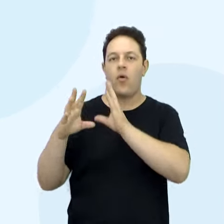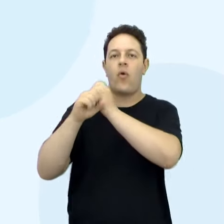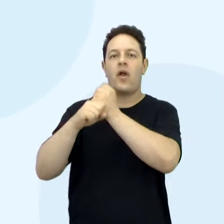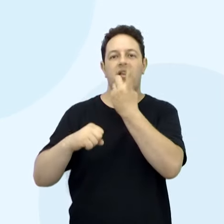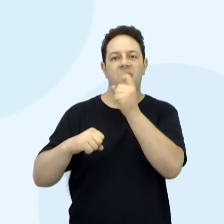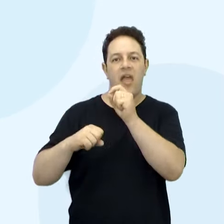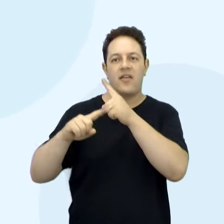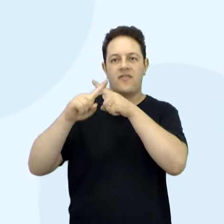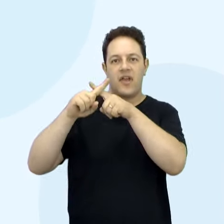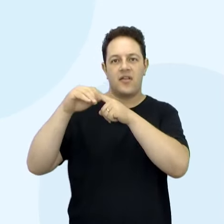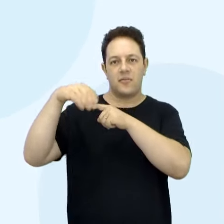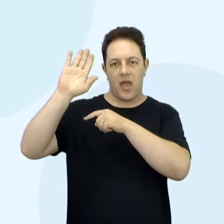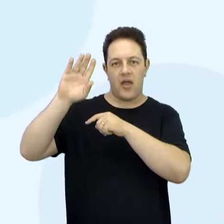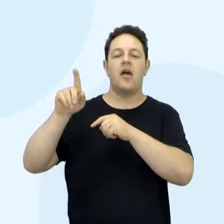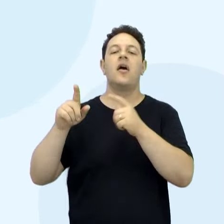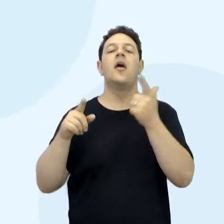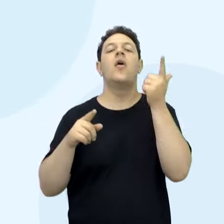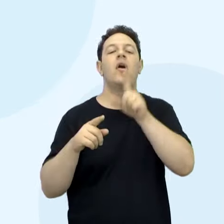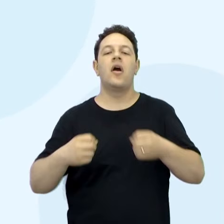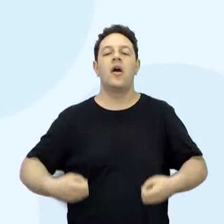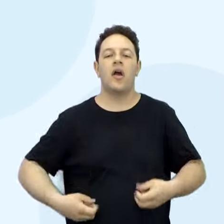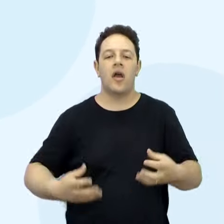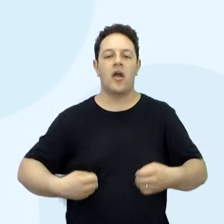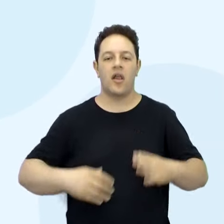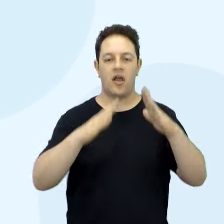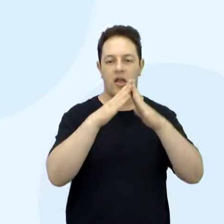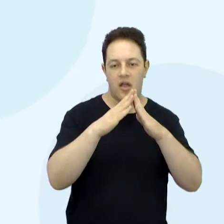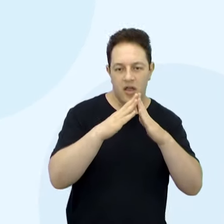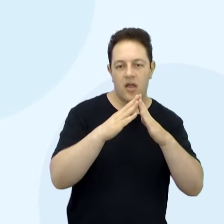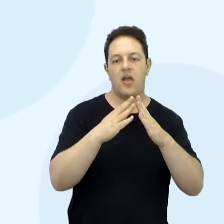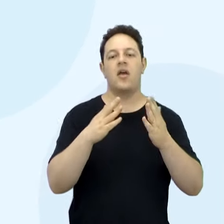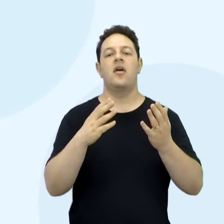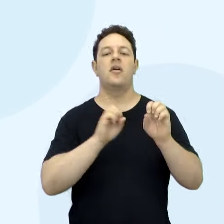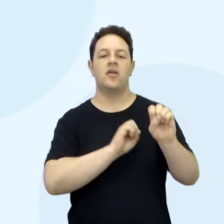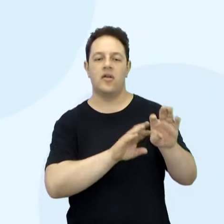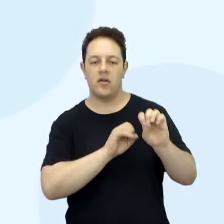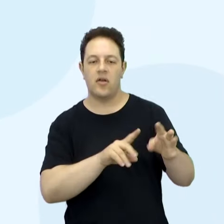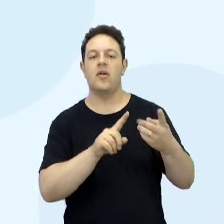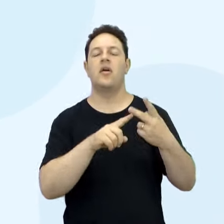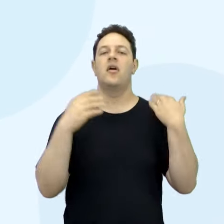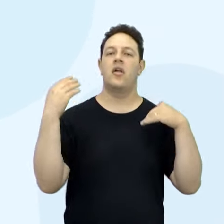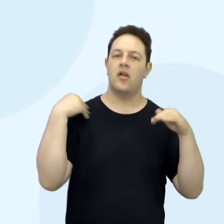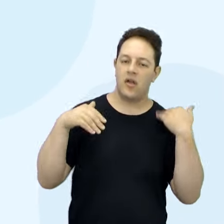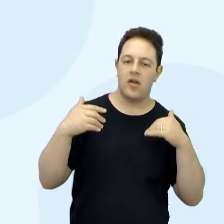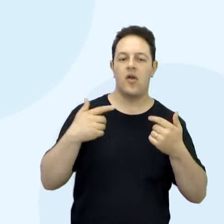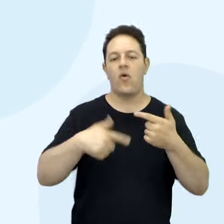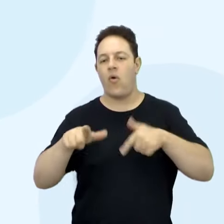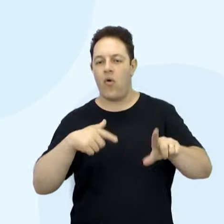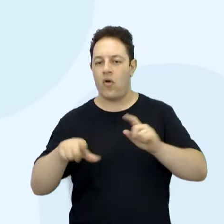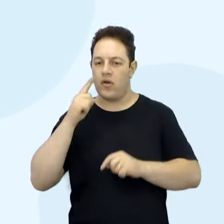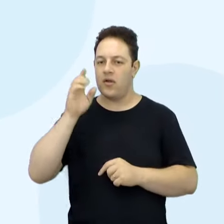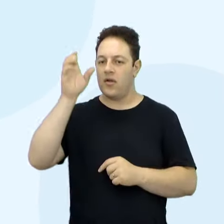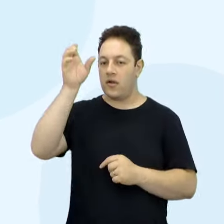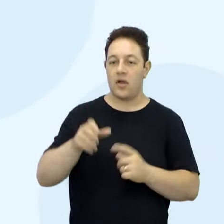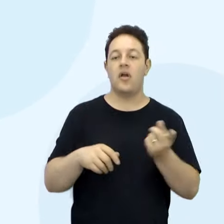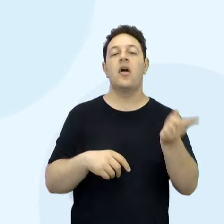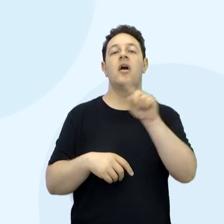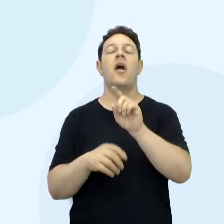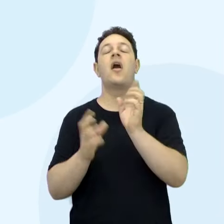mínimo. Então ela vai gastar aí com moradia, com educação, com lazer, com outros. A